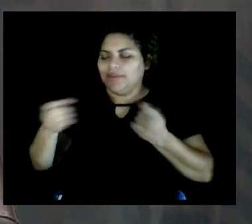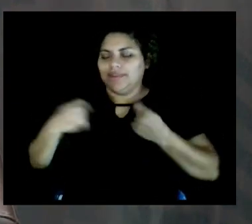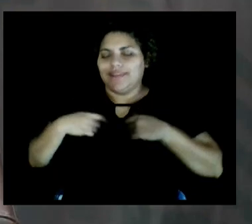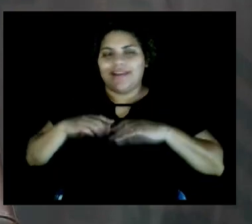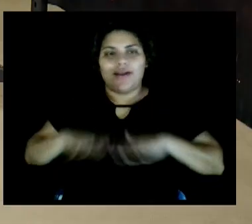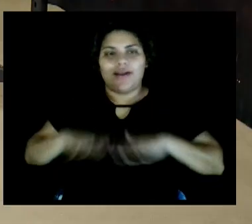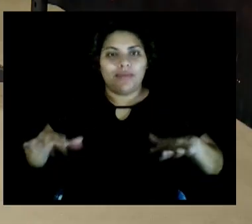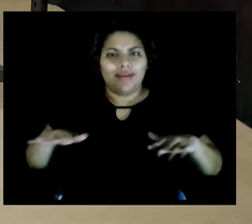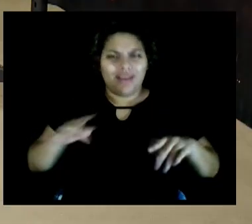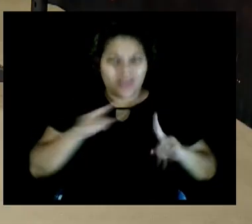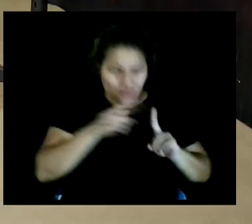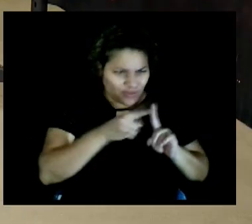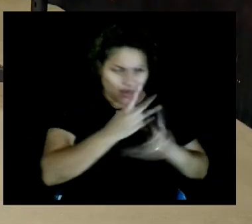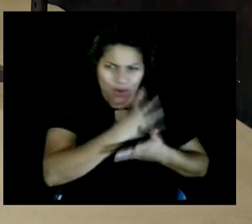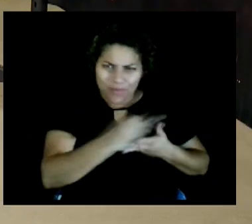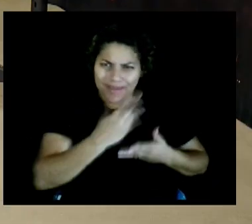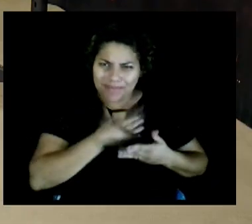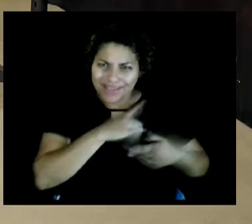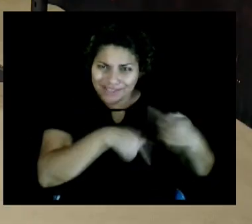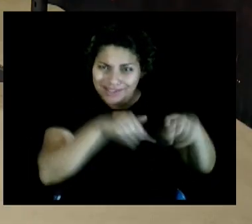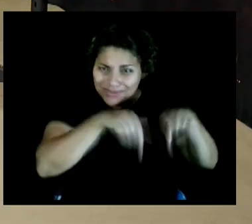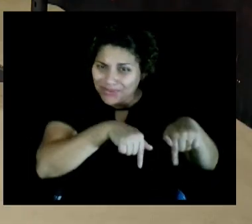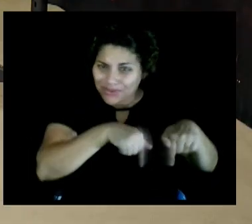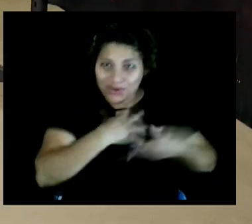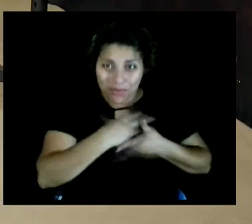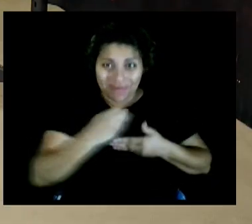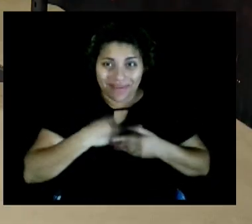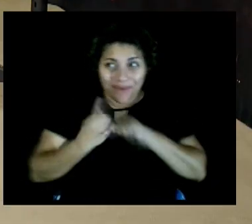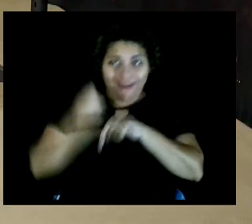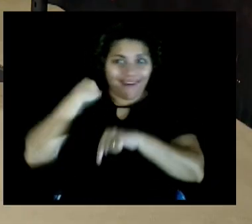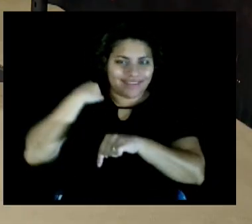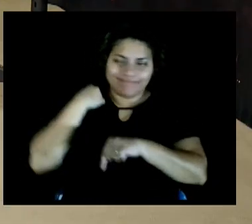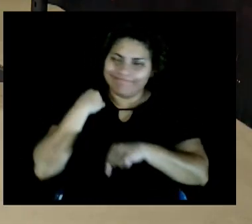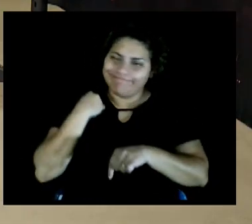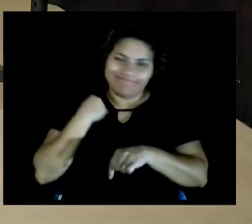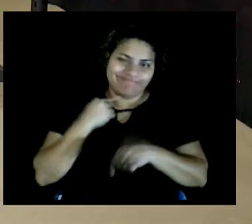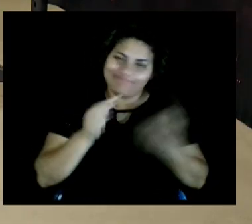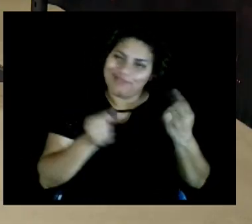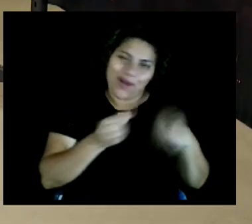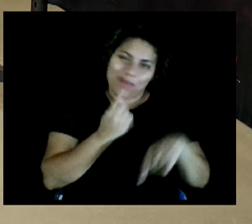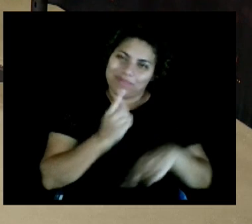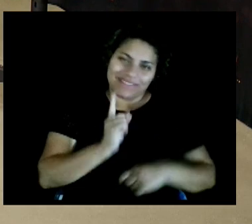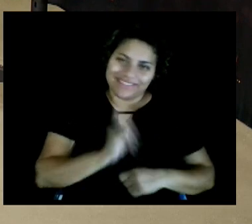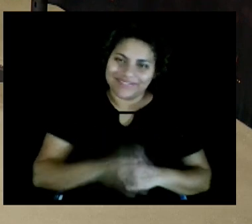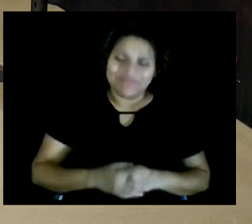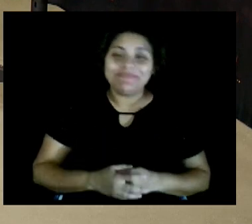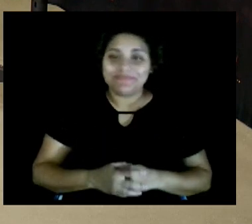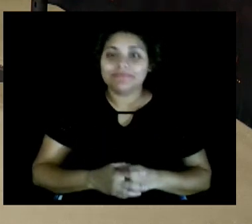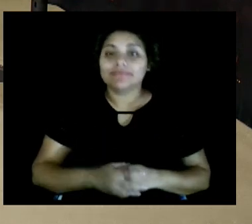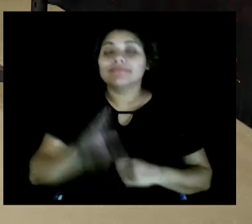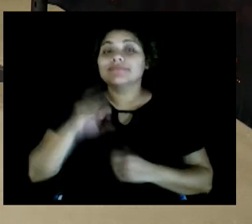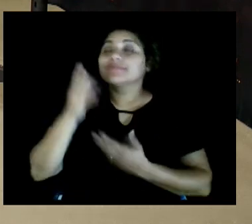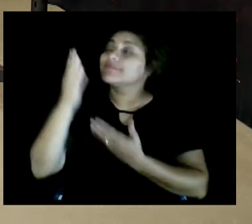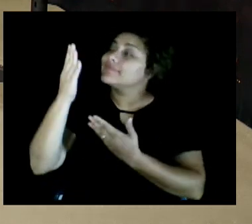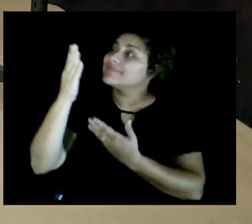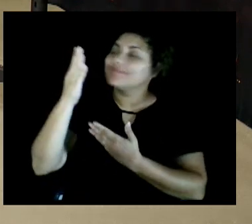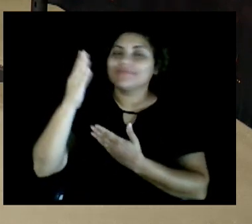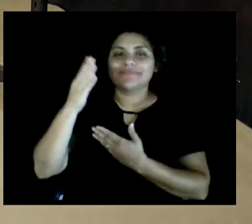realidade deles. Exatamente. Né? Agora, por gentileza, a doutora Priscila pode falar.